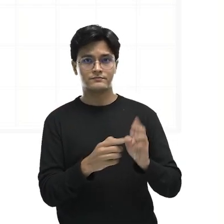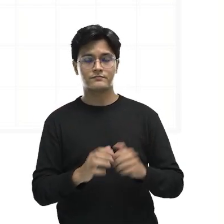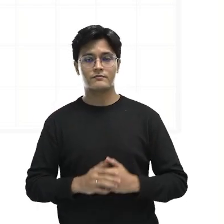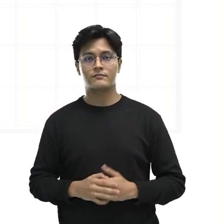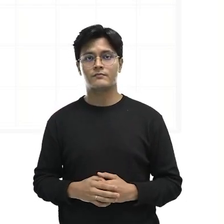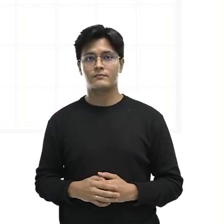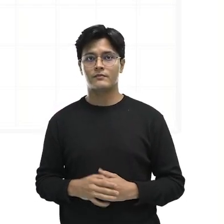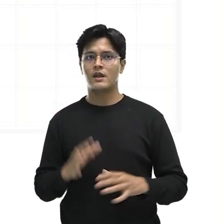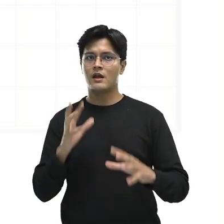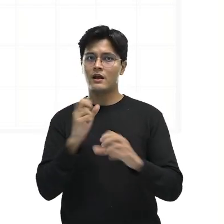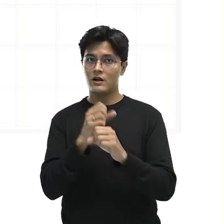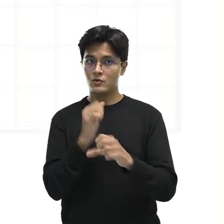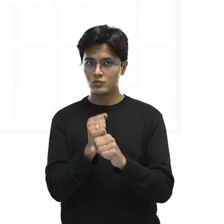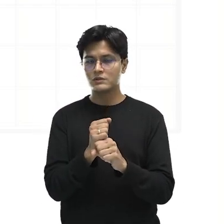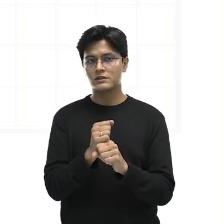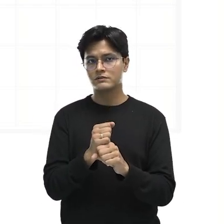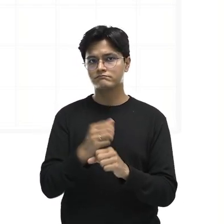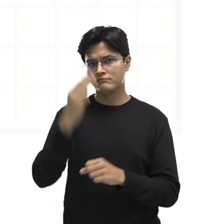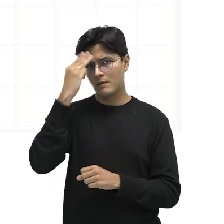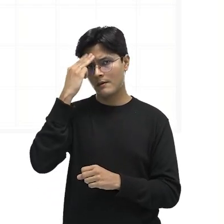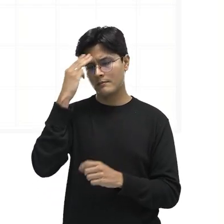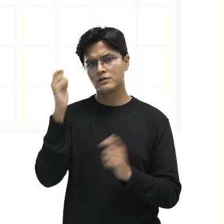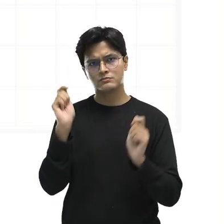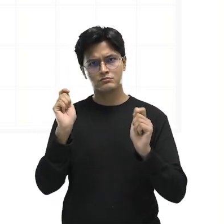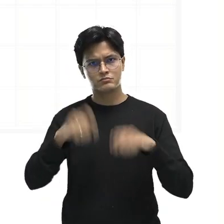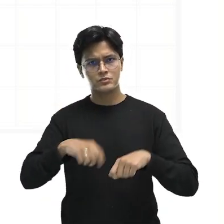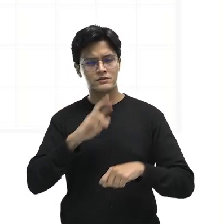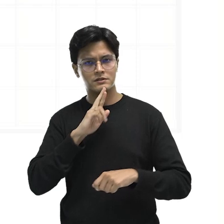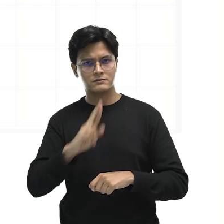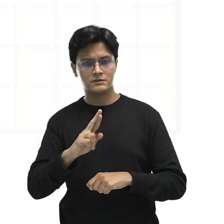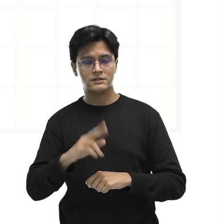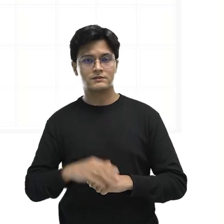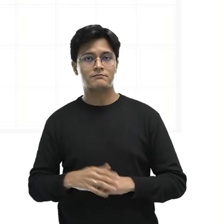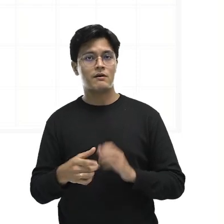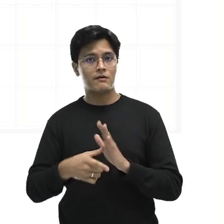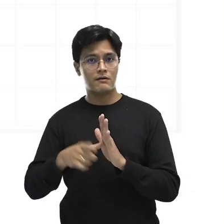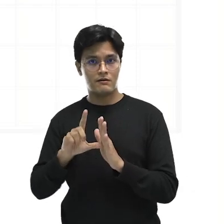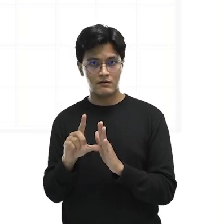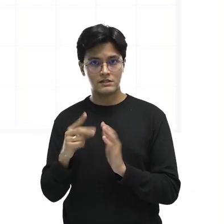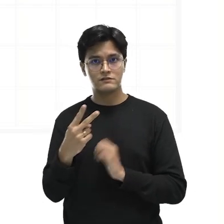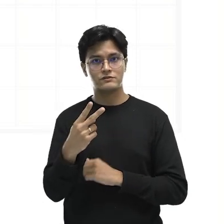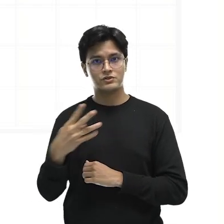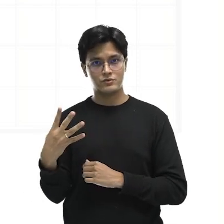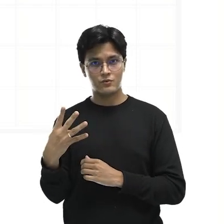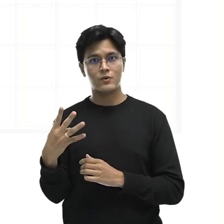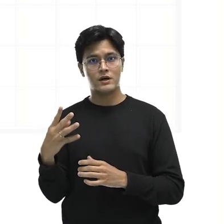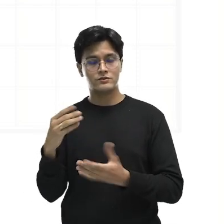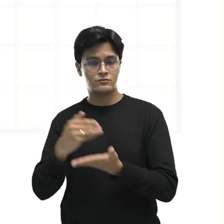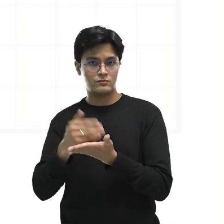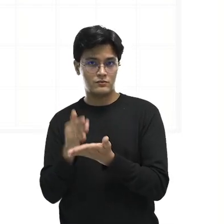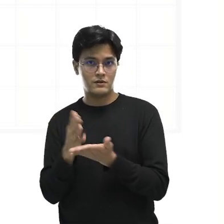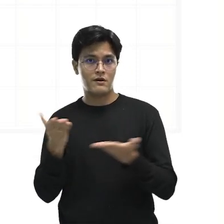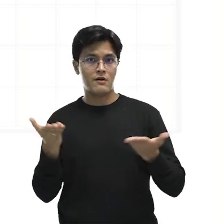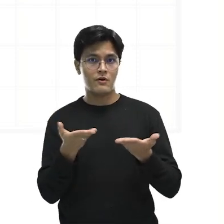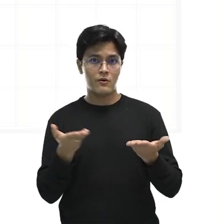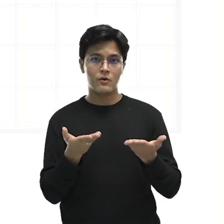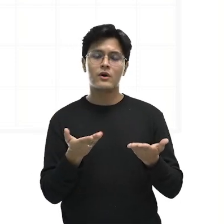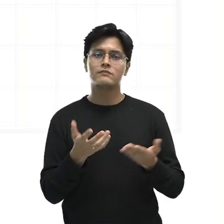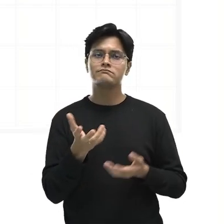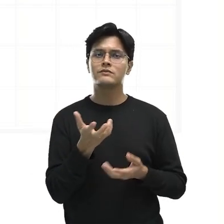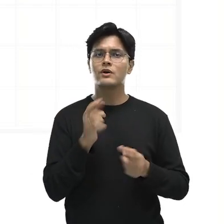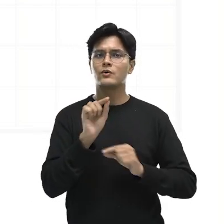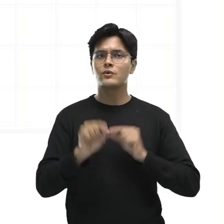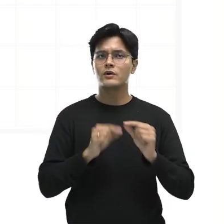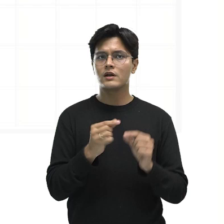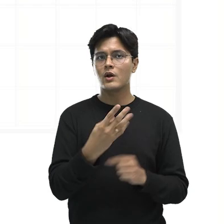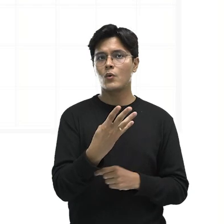raciocínio lógico a gente consegue responder essa questão. Veja, eram 24, eu quero fazer agora 48. 48 não é o